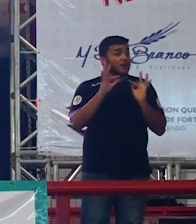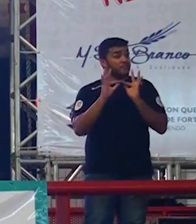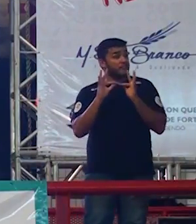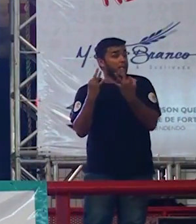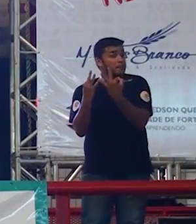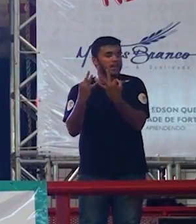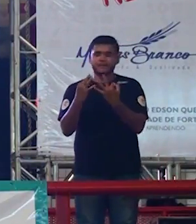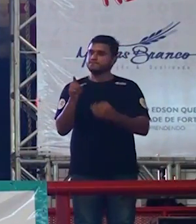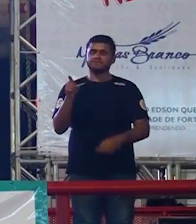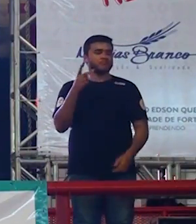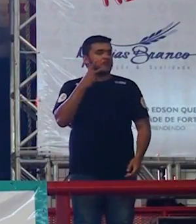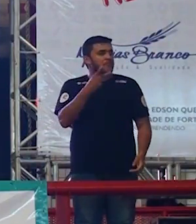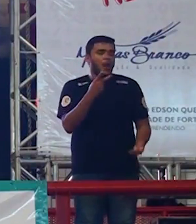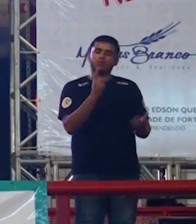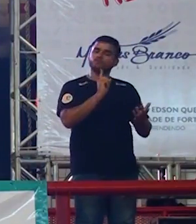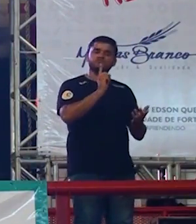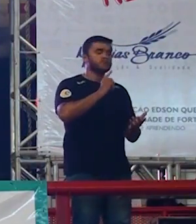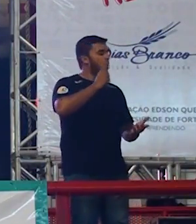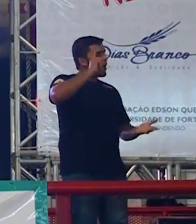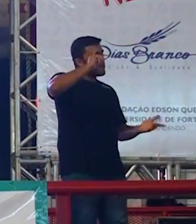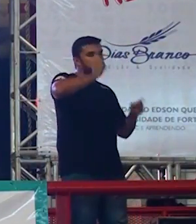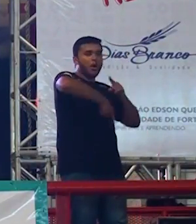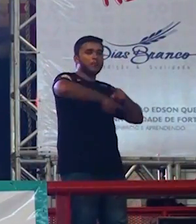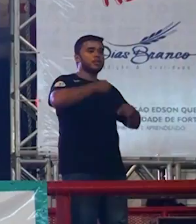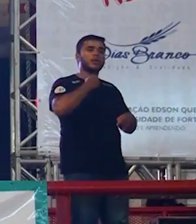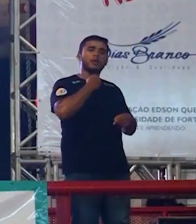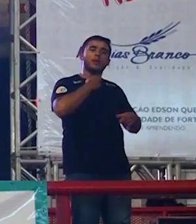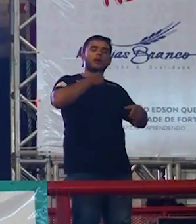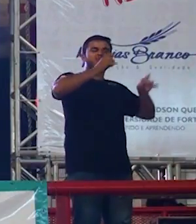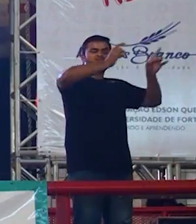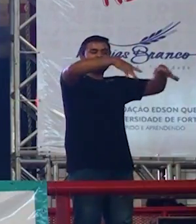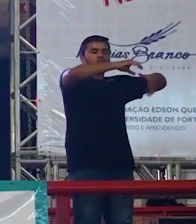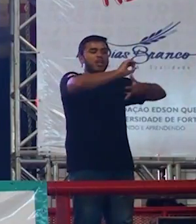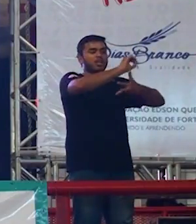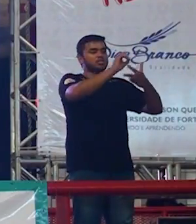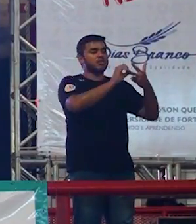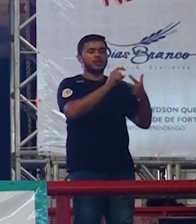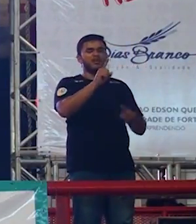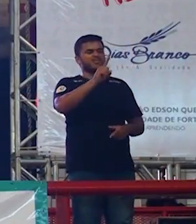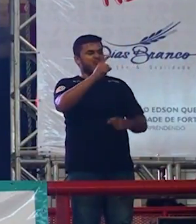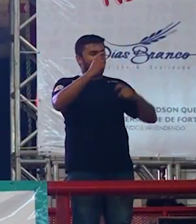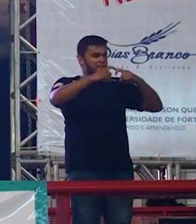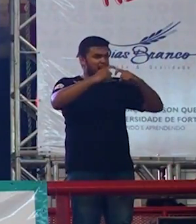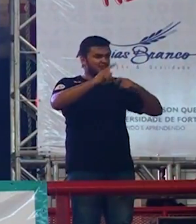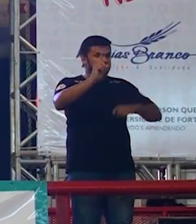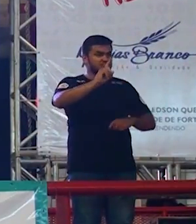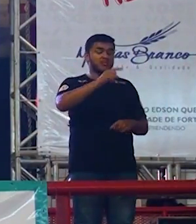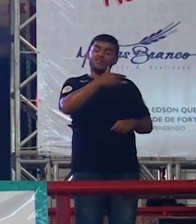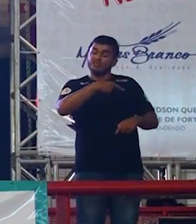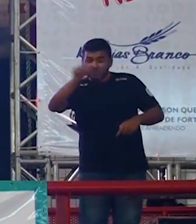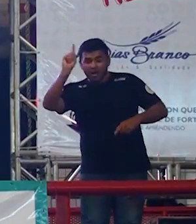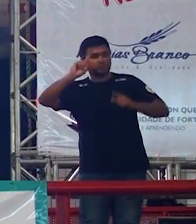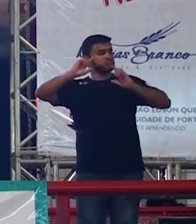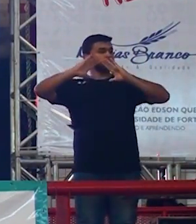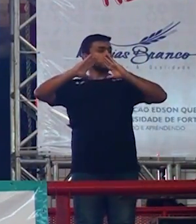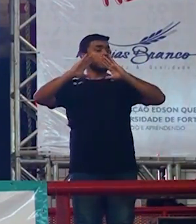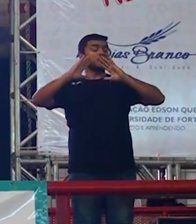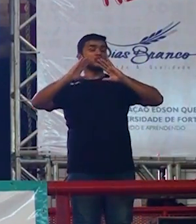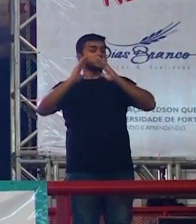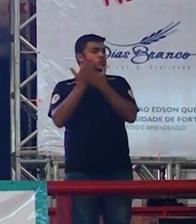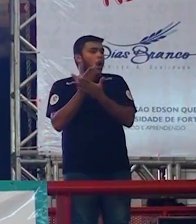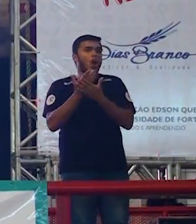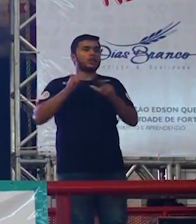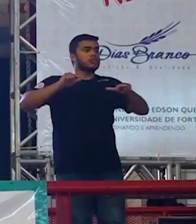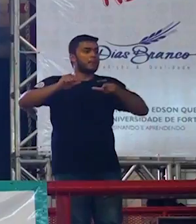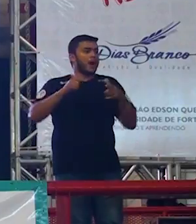que eu pare de fazer o Enem, quer que eu desista da medicina, quer que eu vá trabalhar. Mas